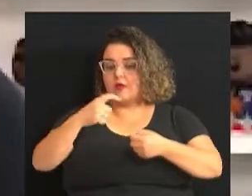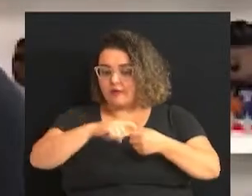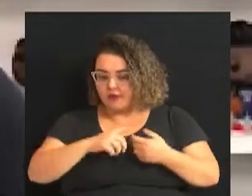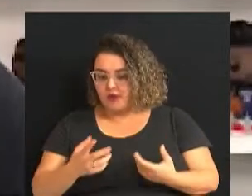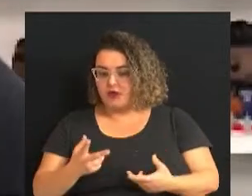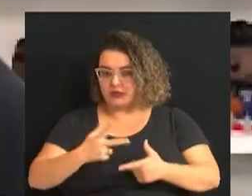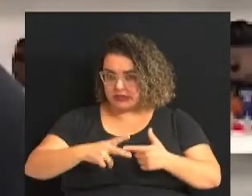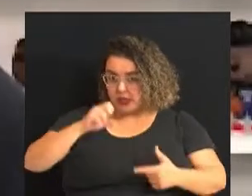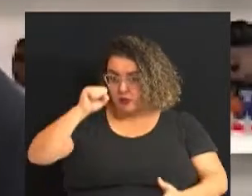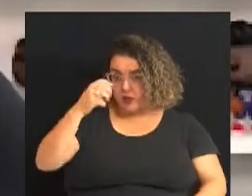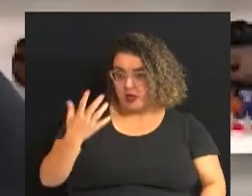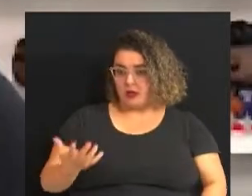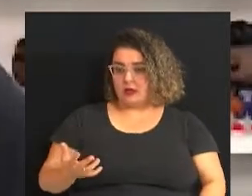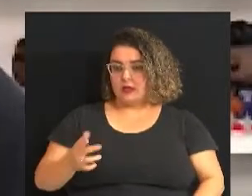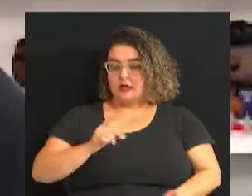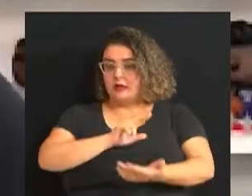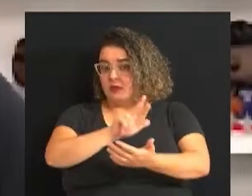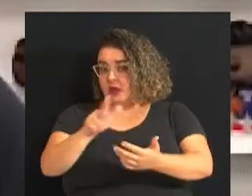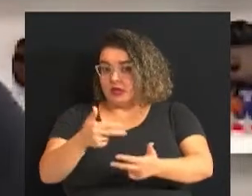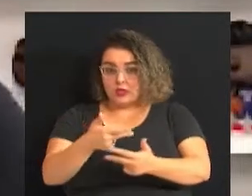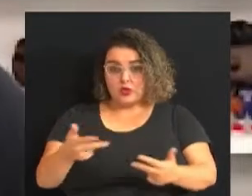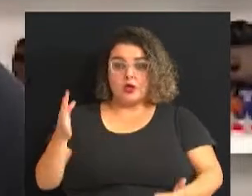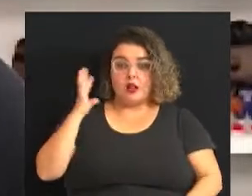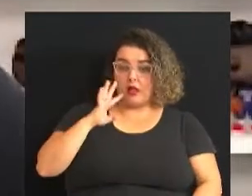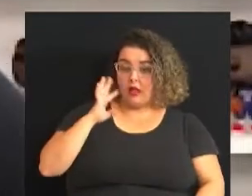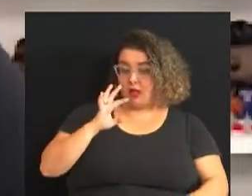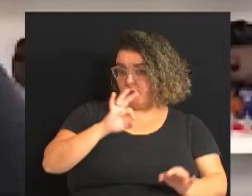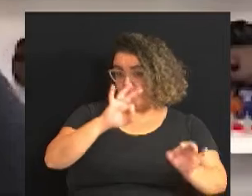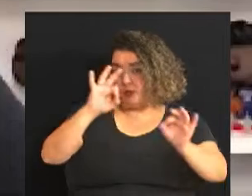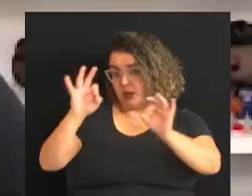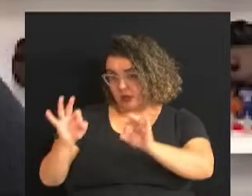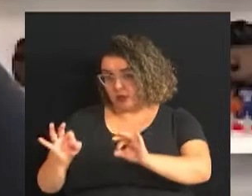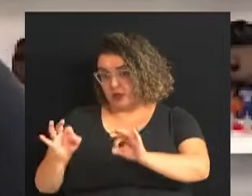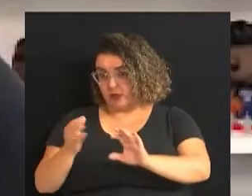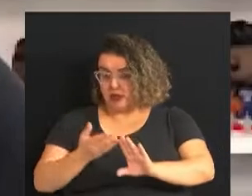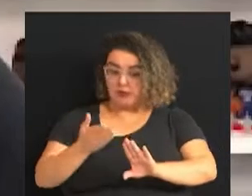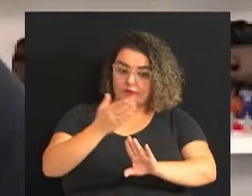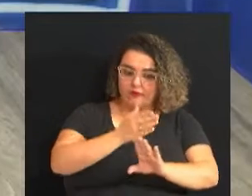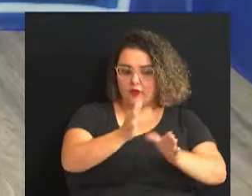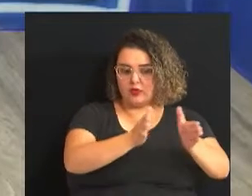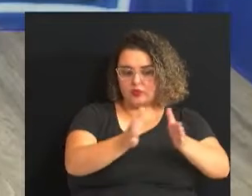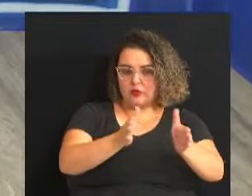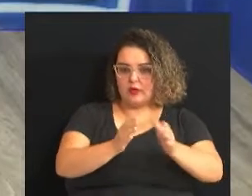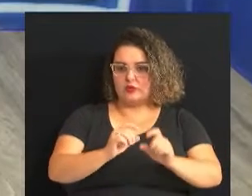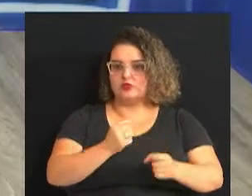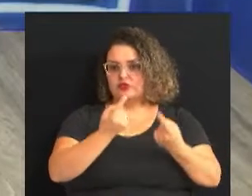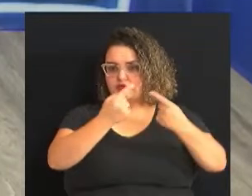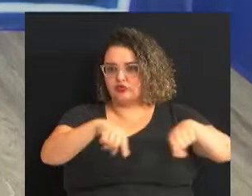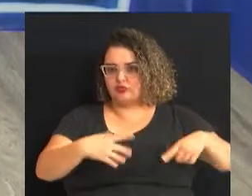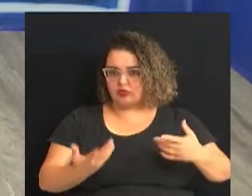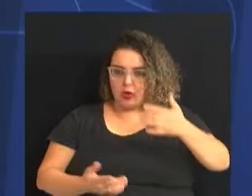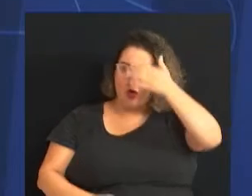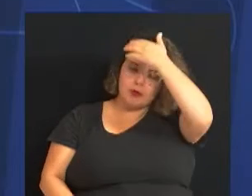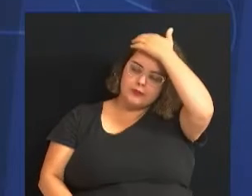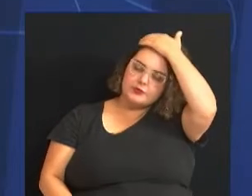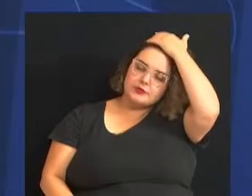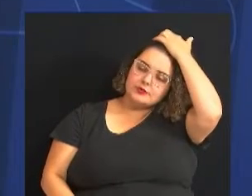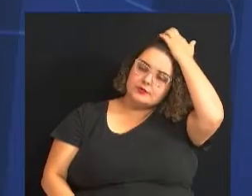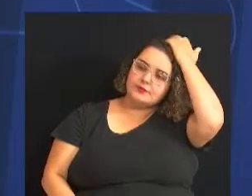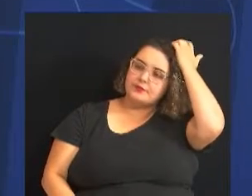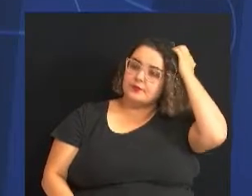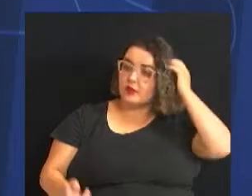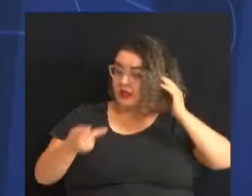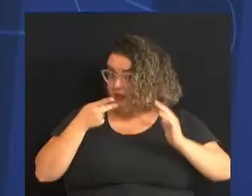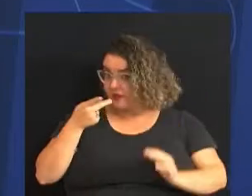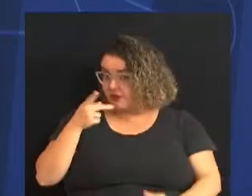Então, eu acho que tem muita coisa legal para a gente acompanhar, mesmo fora de temporada. Garelli, você estava falando sobre draft, né?